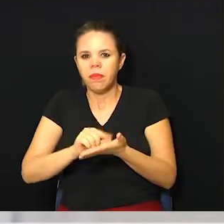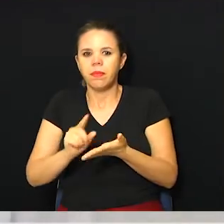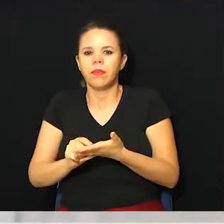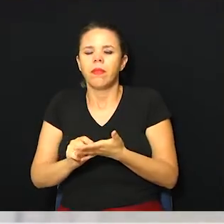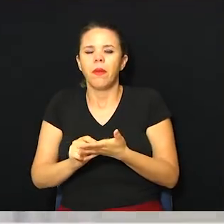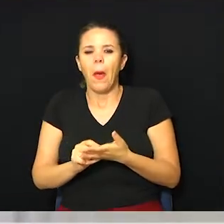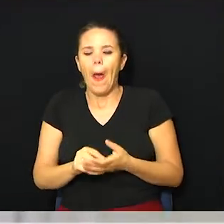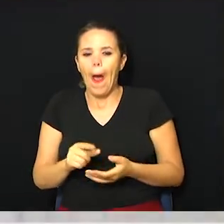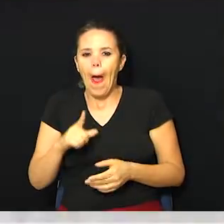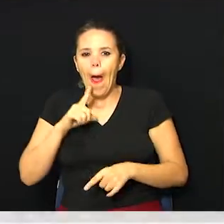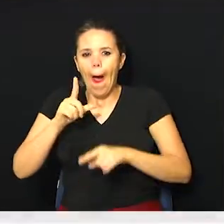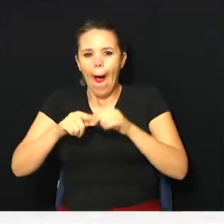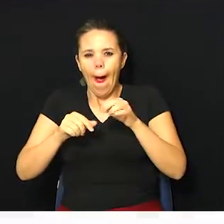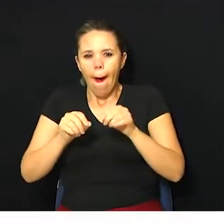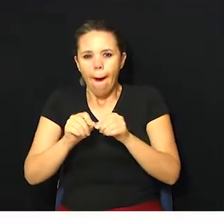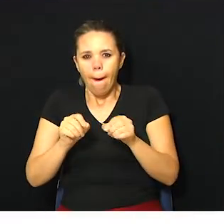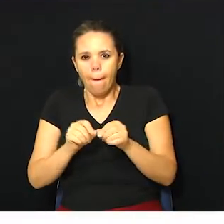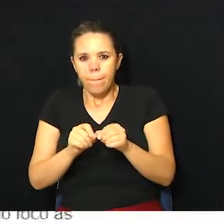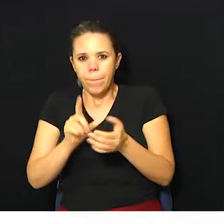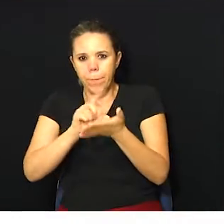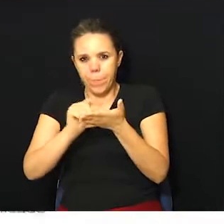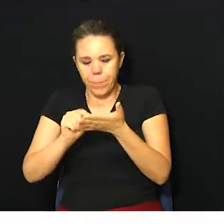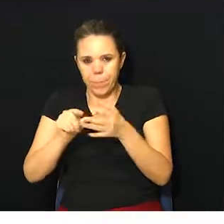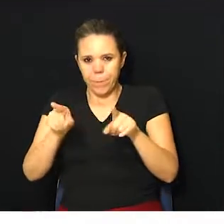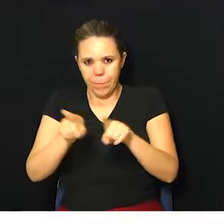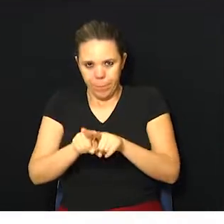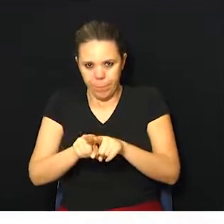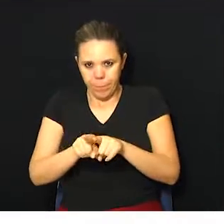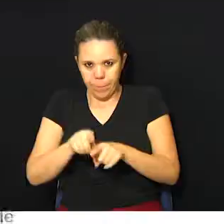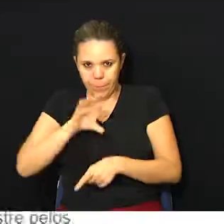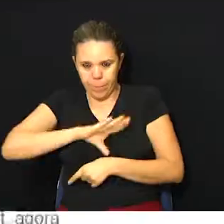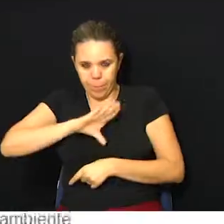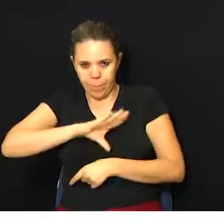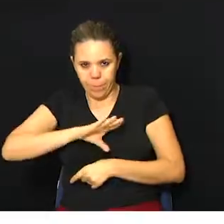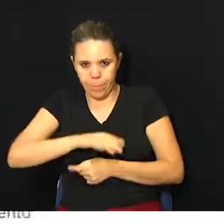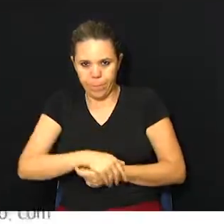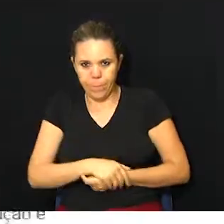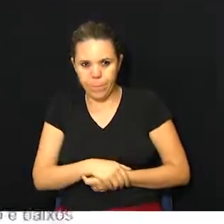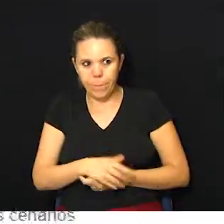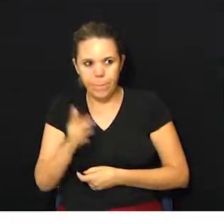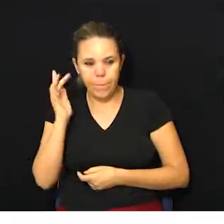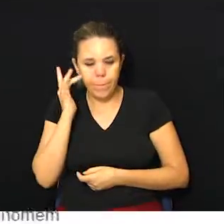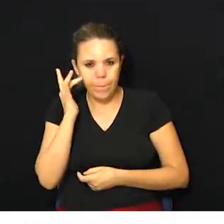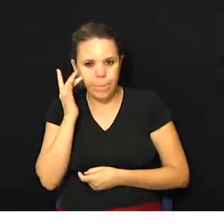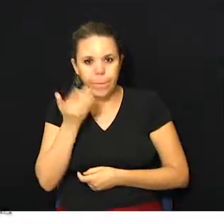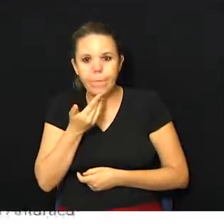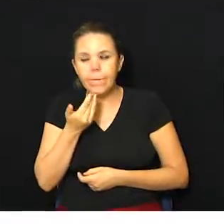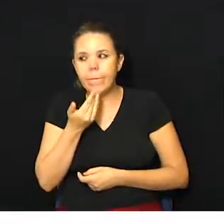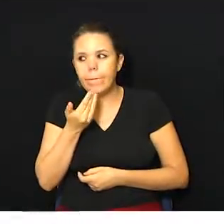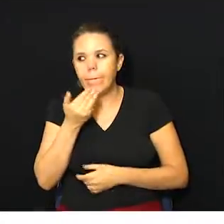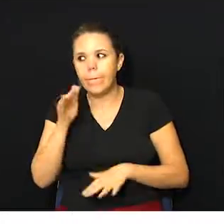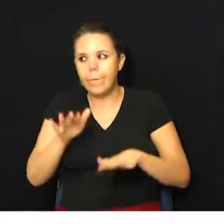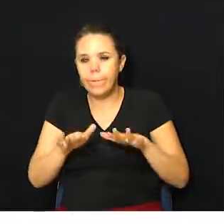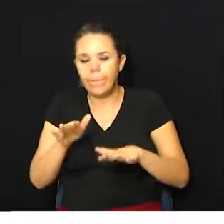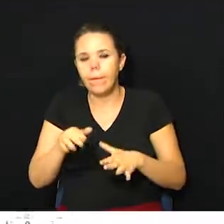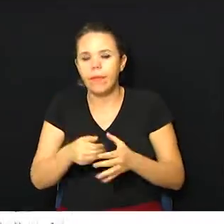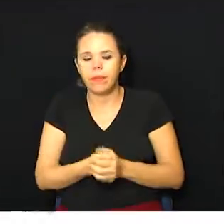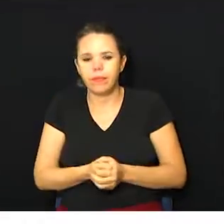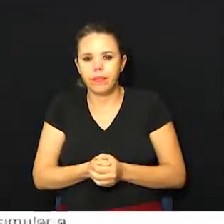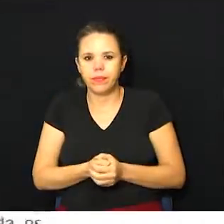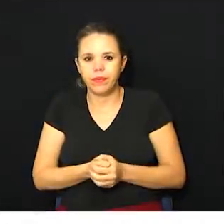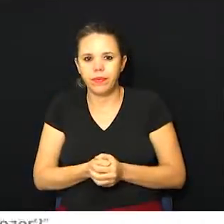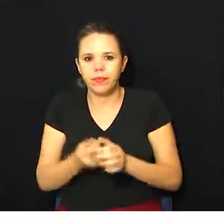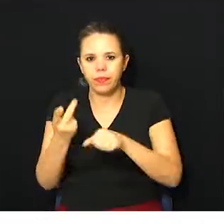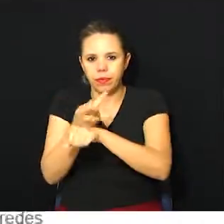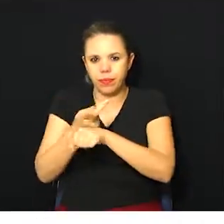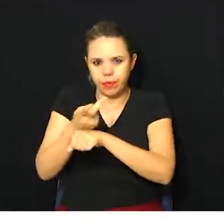que fala sobre esse artigo também, que está em português, e eu acho que o mais fácil, talvez, seria procurar pelo